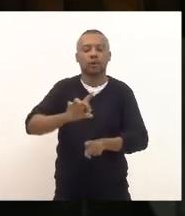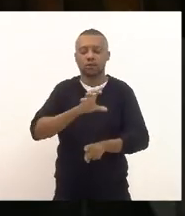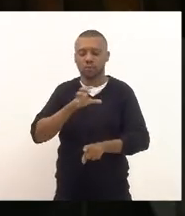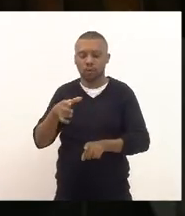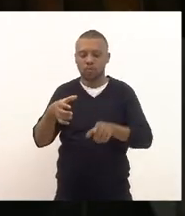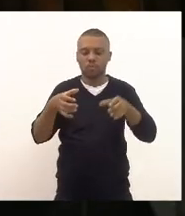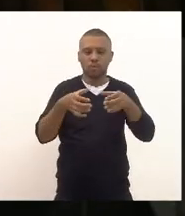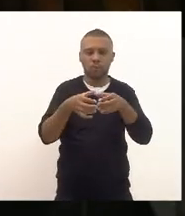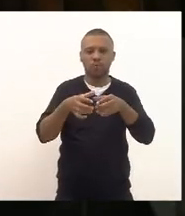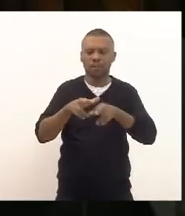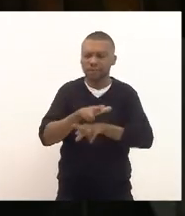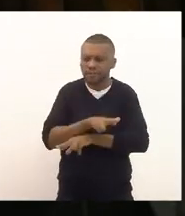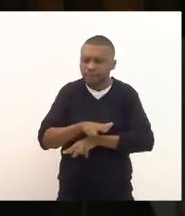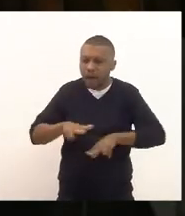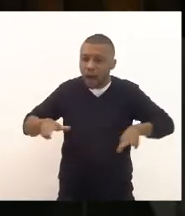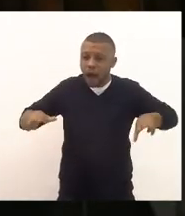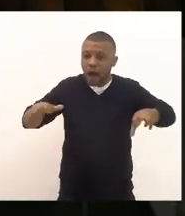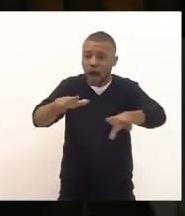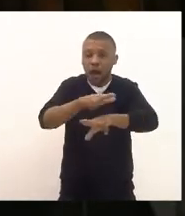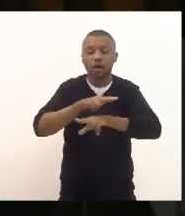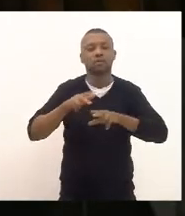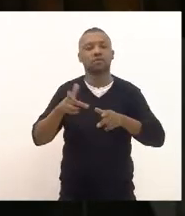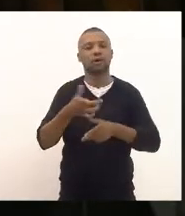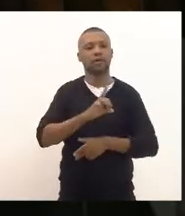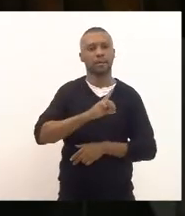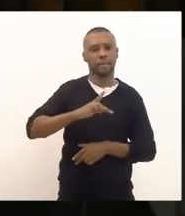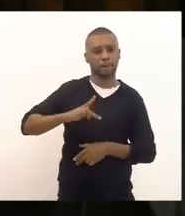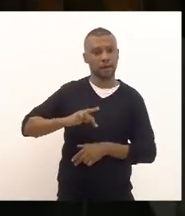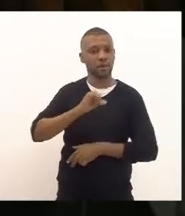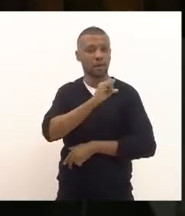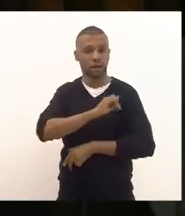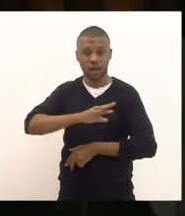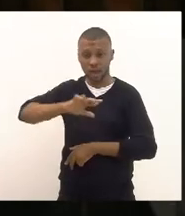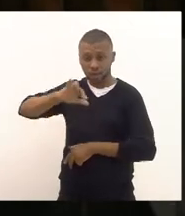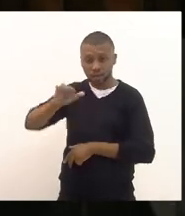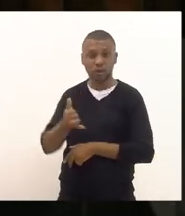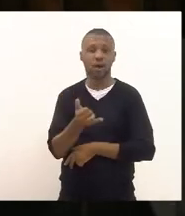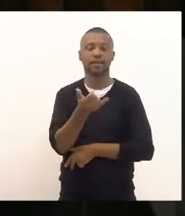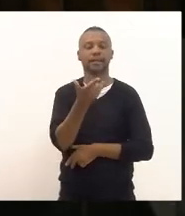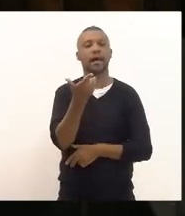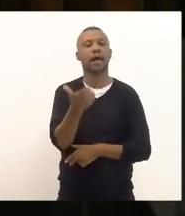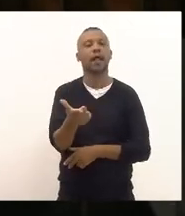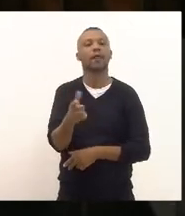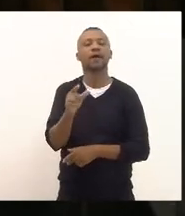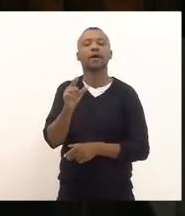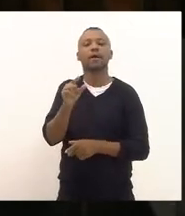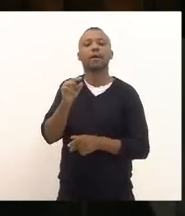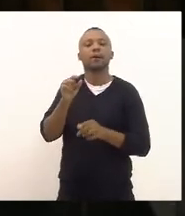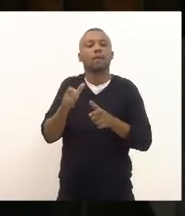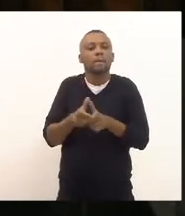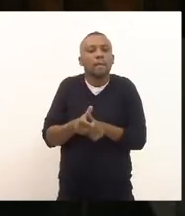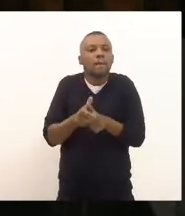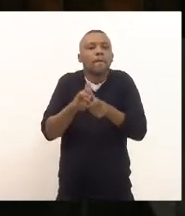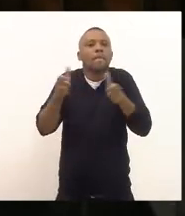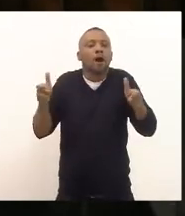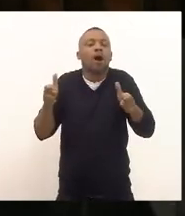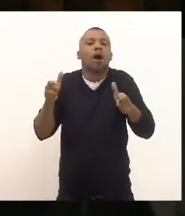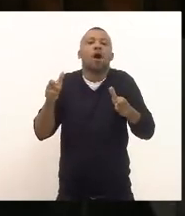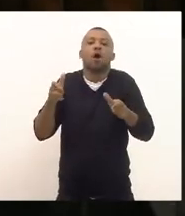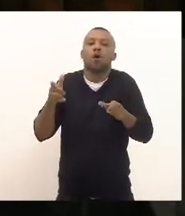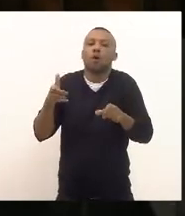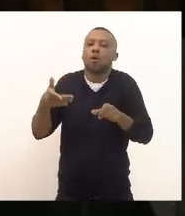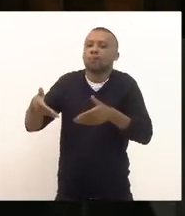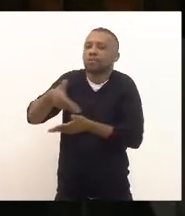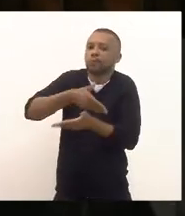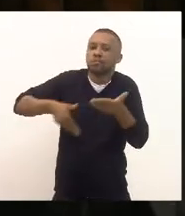difusos na Defensoria Pública do Estado do Rio de Janeiro ampliou o acesso à justiça